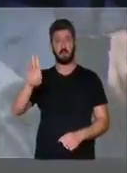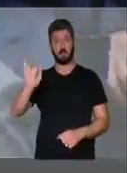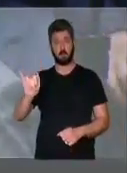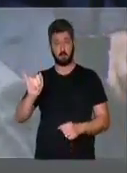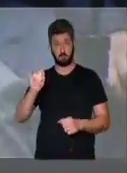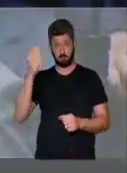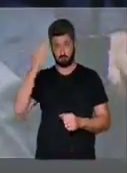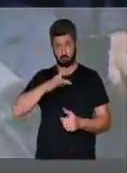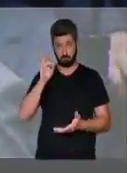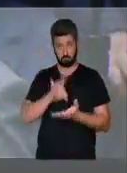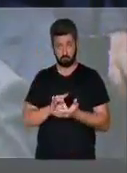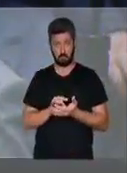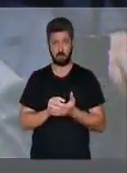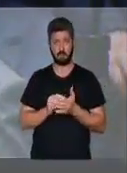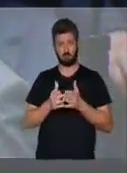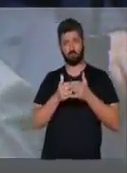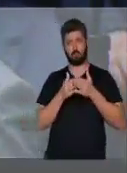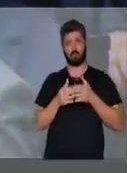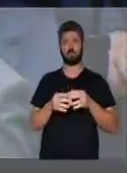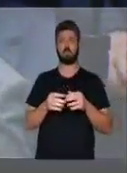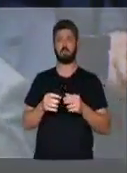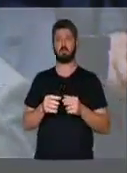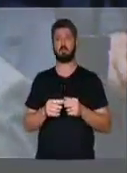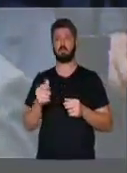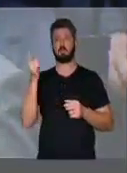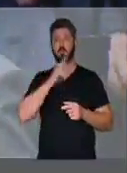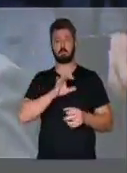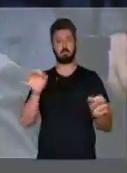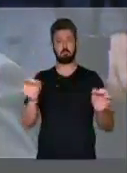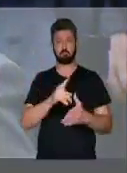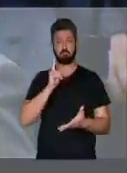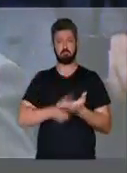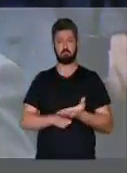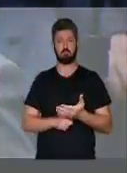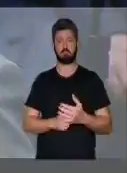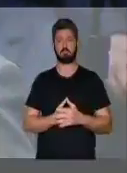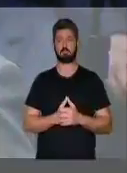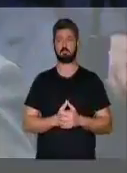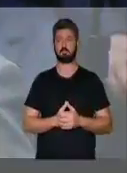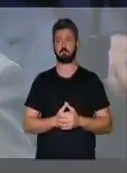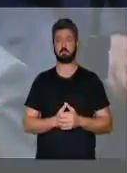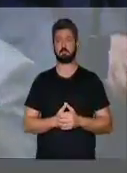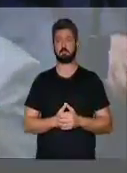a confirmação desse adendo para que possamos completar aqui o entendimento que fizemos.